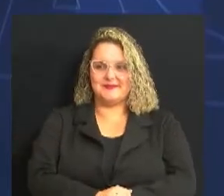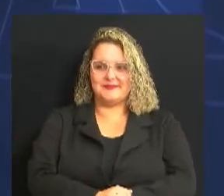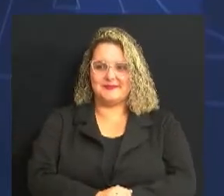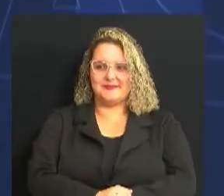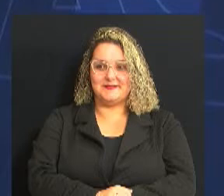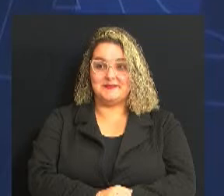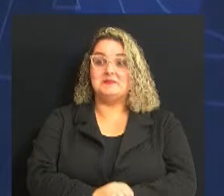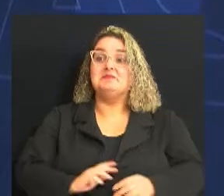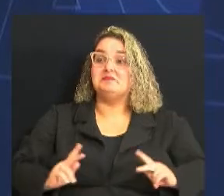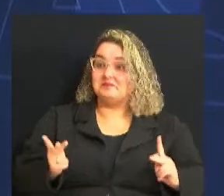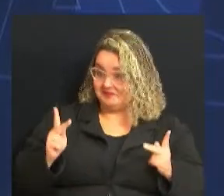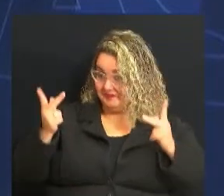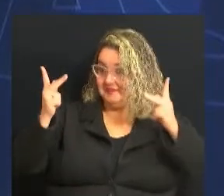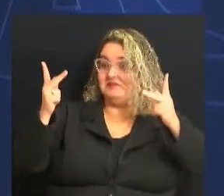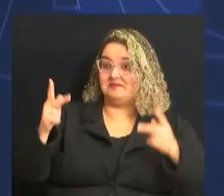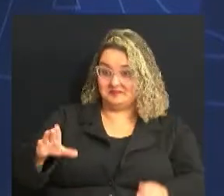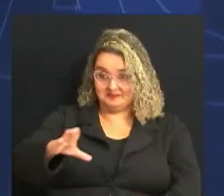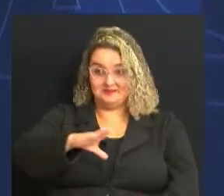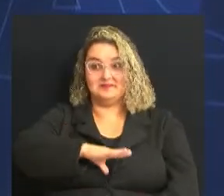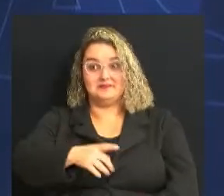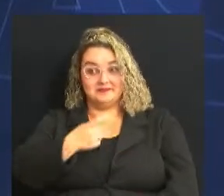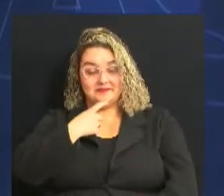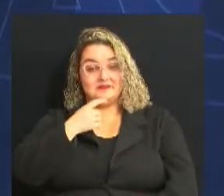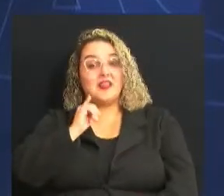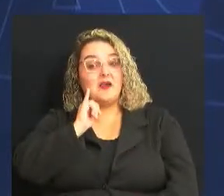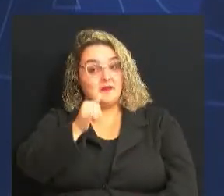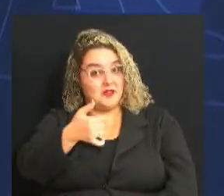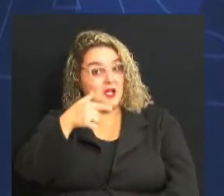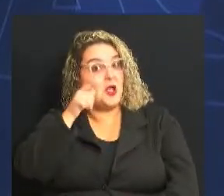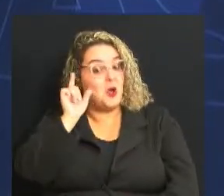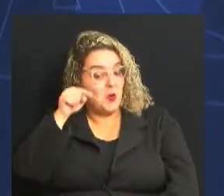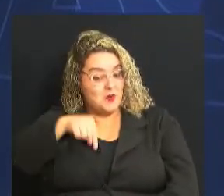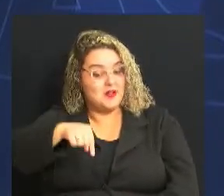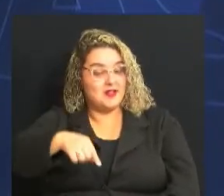Grande vitória dos campineiros, falei ontem aqui, hein, do